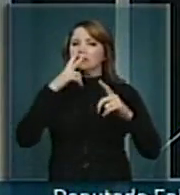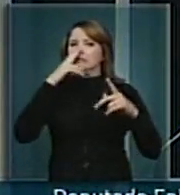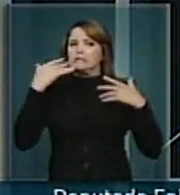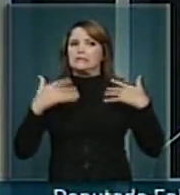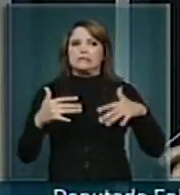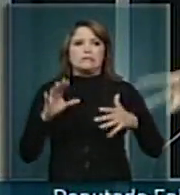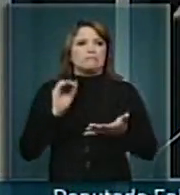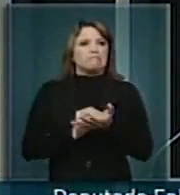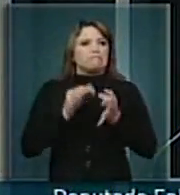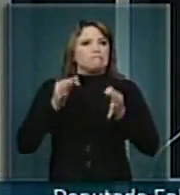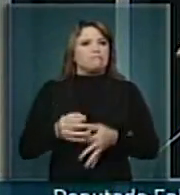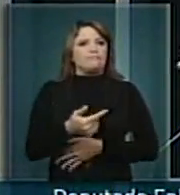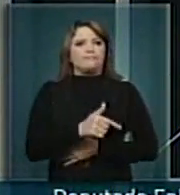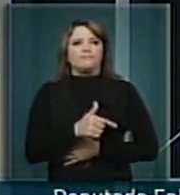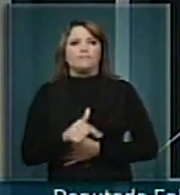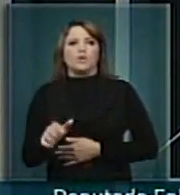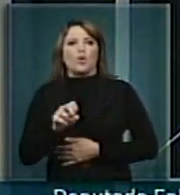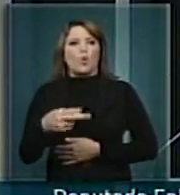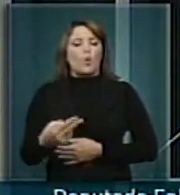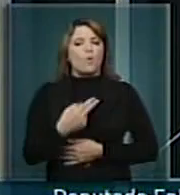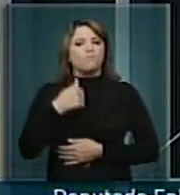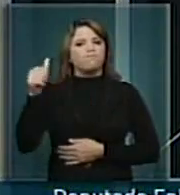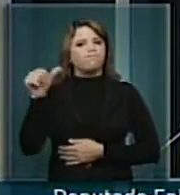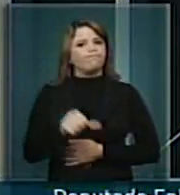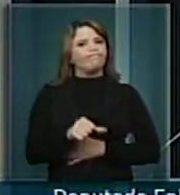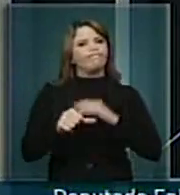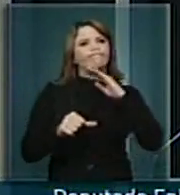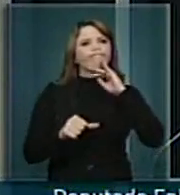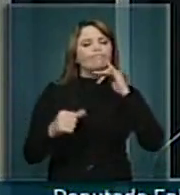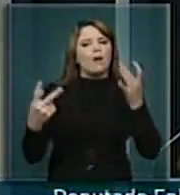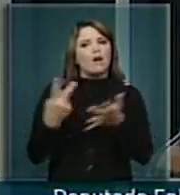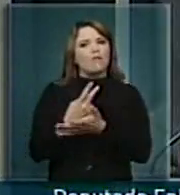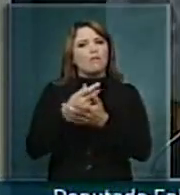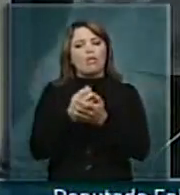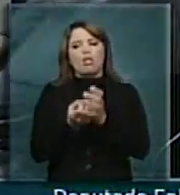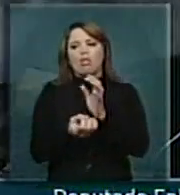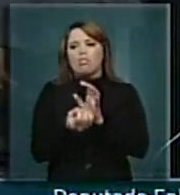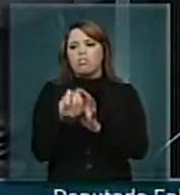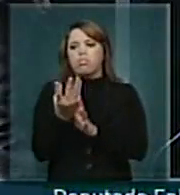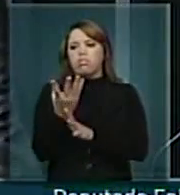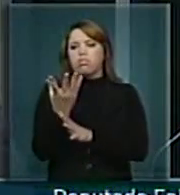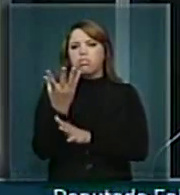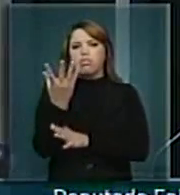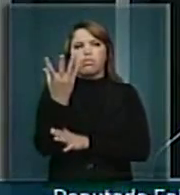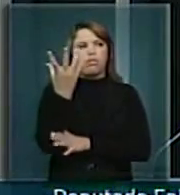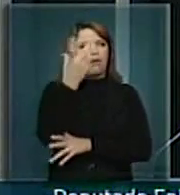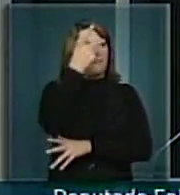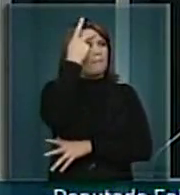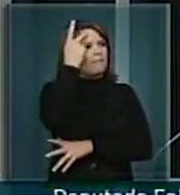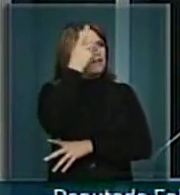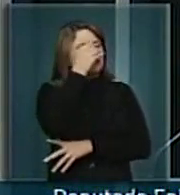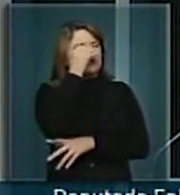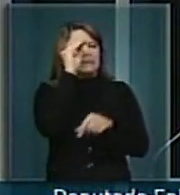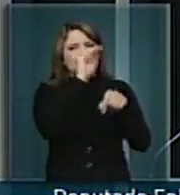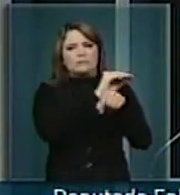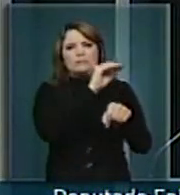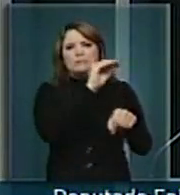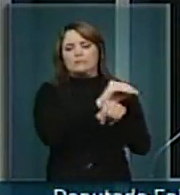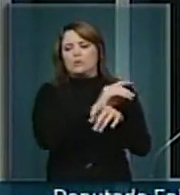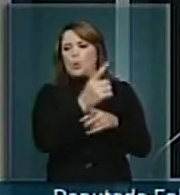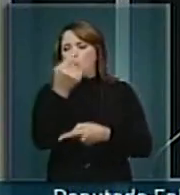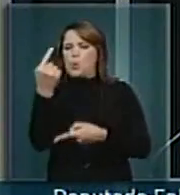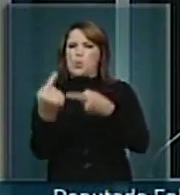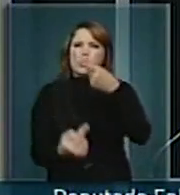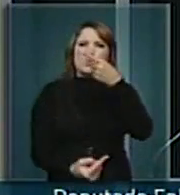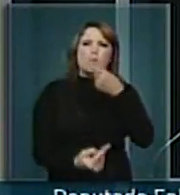insegurança jurídica o insumo maléfico que faz germinar as mútuas exclusões e os